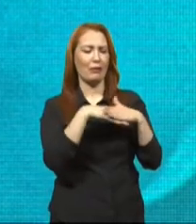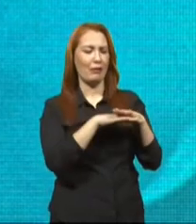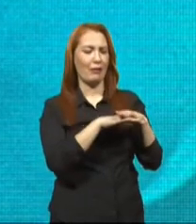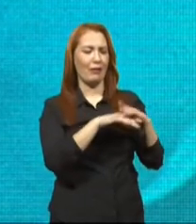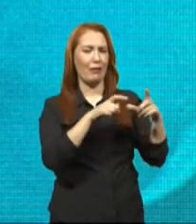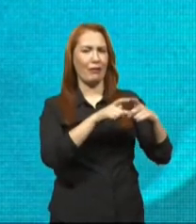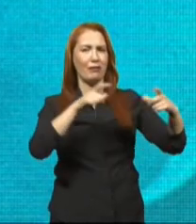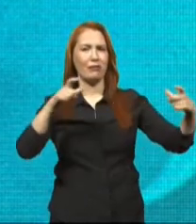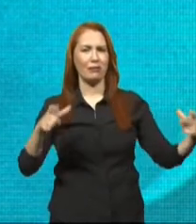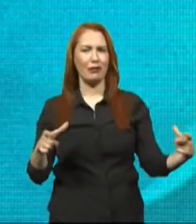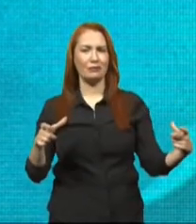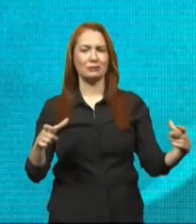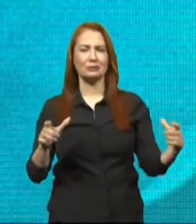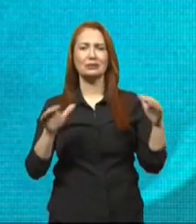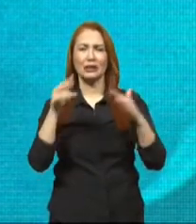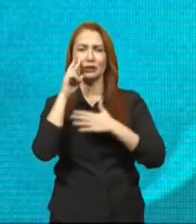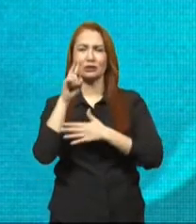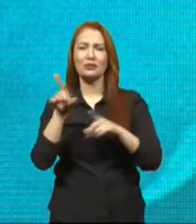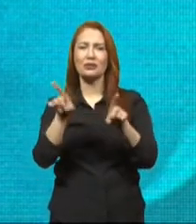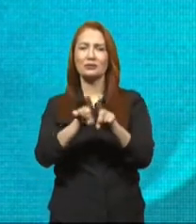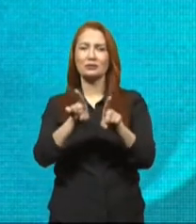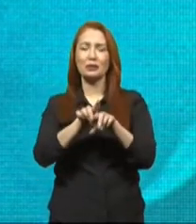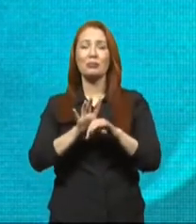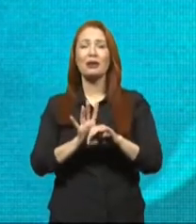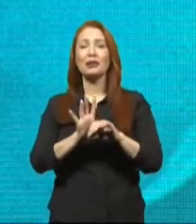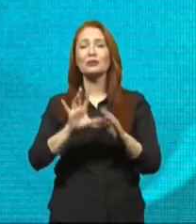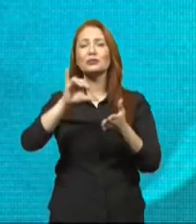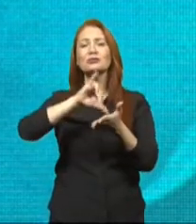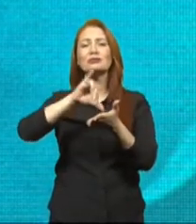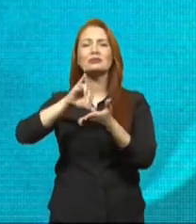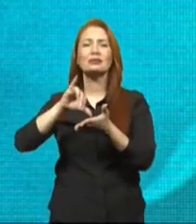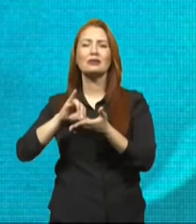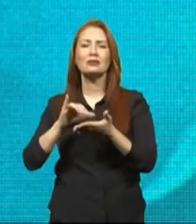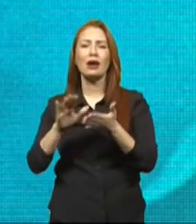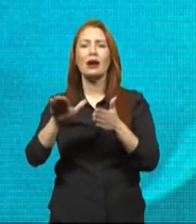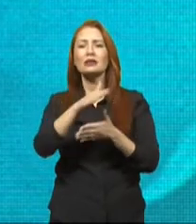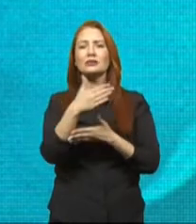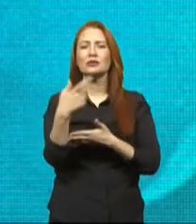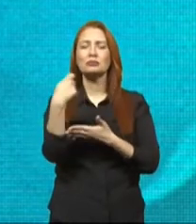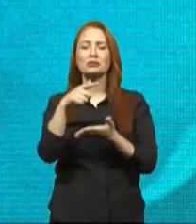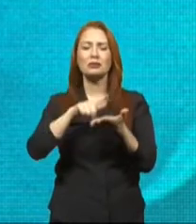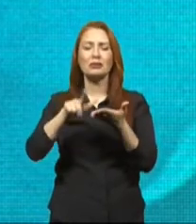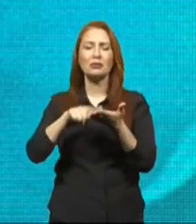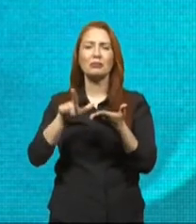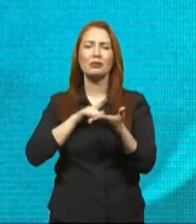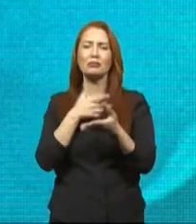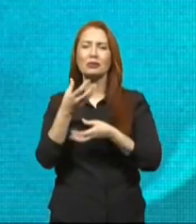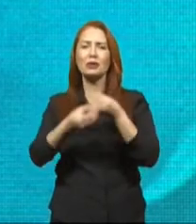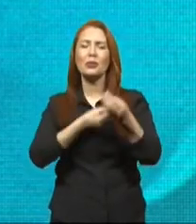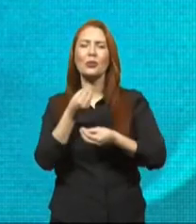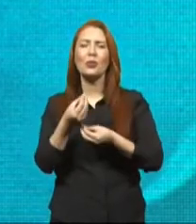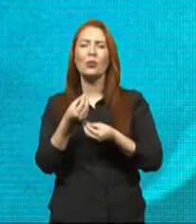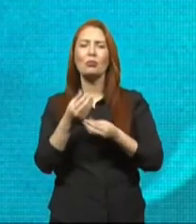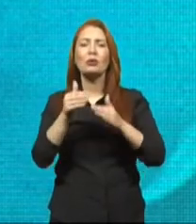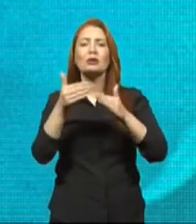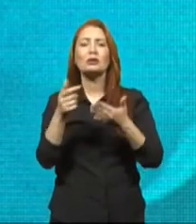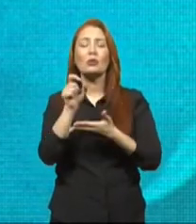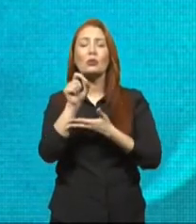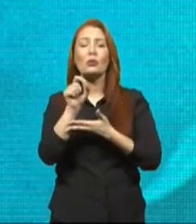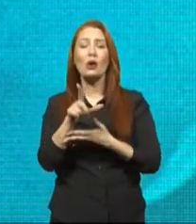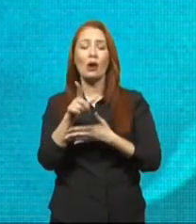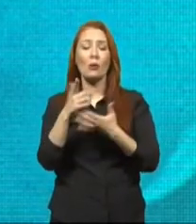de centros urbanos, muitas claro. Vezes, que não consegue ter o espaço para ter uma retroescavadeira. Então, que tipo de outro equipamento que poderia facilitar